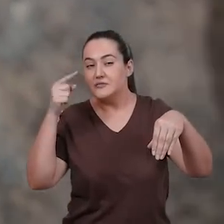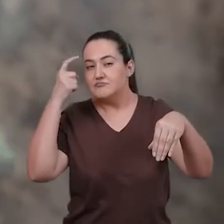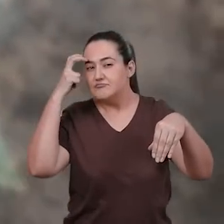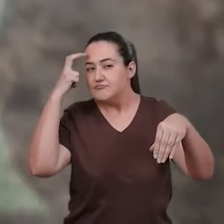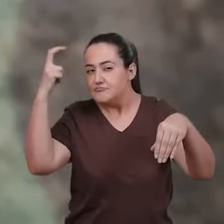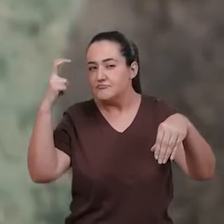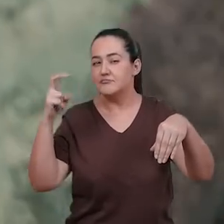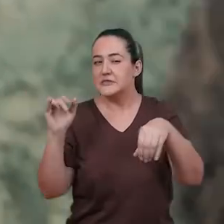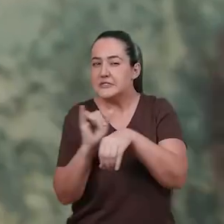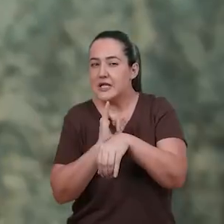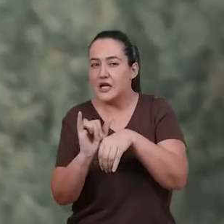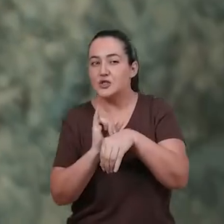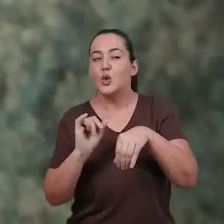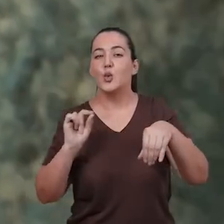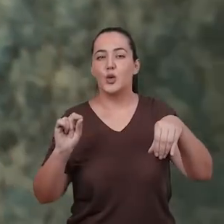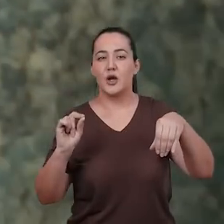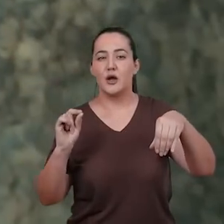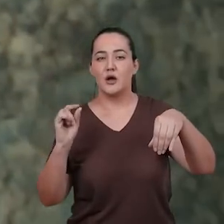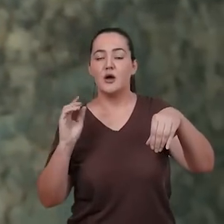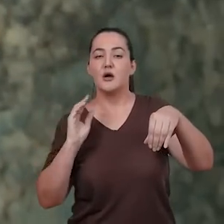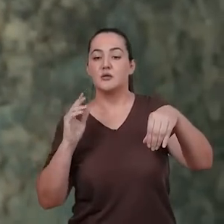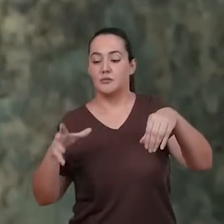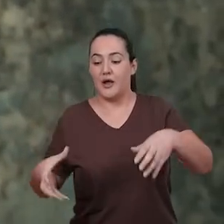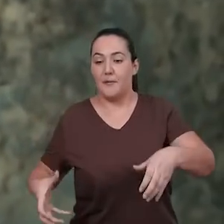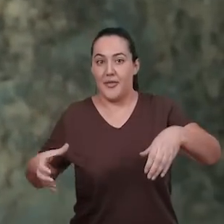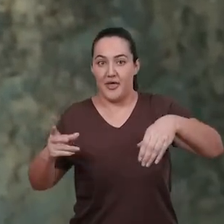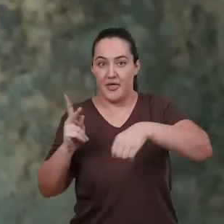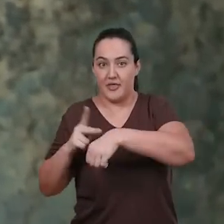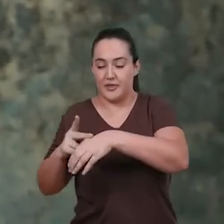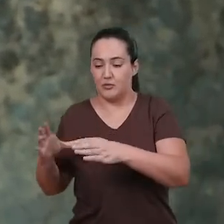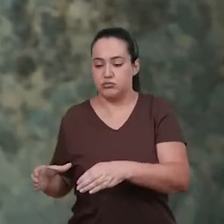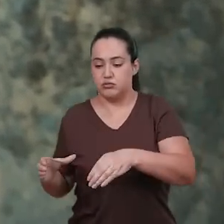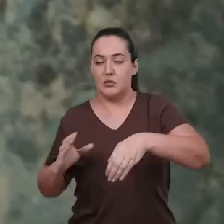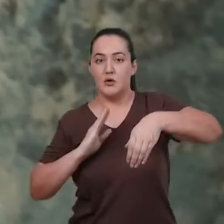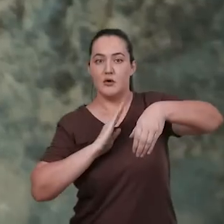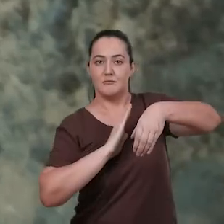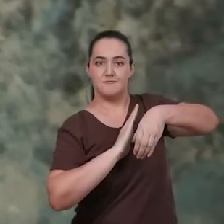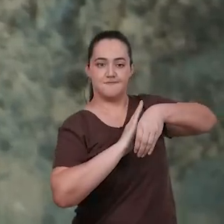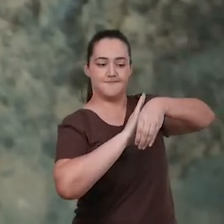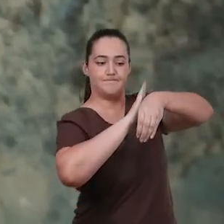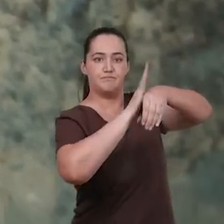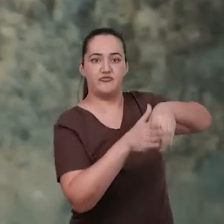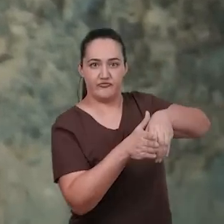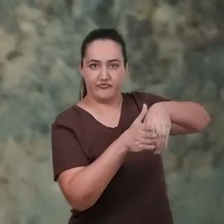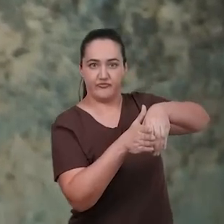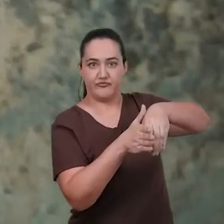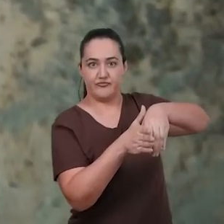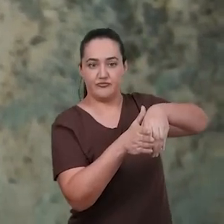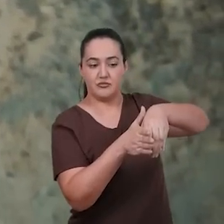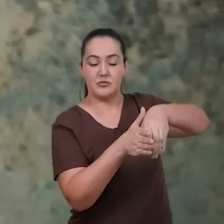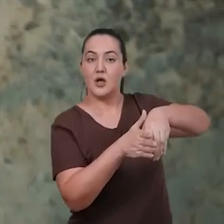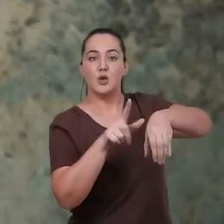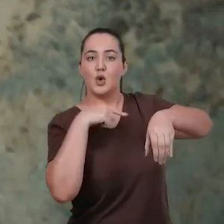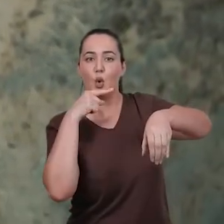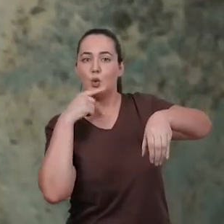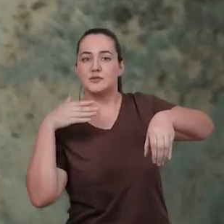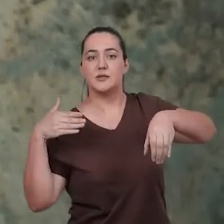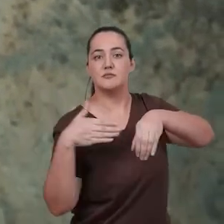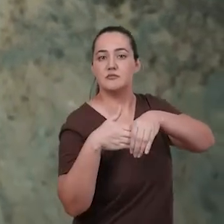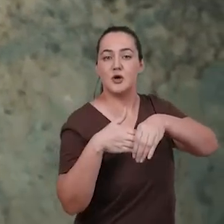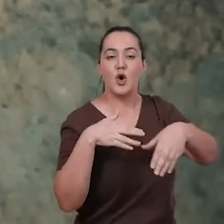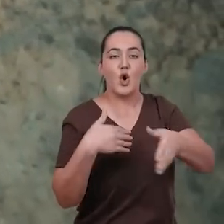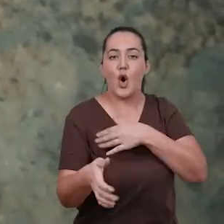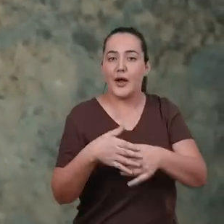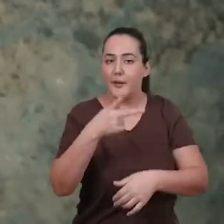engenhosidade interessante, muito inteligente, eles tiravam aqui, empurravam a pedra e ela bloqueava a passagem